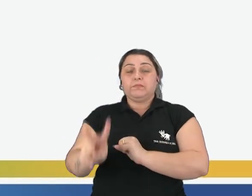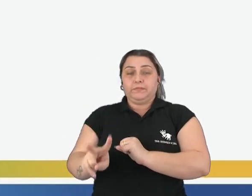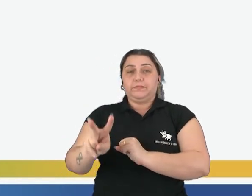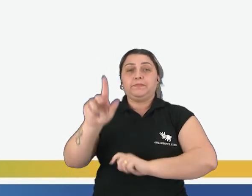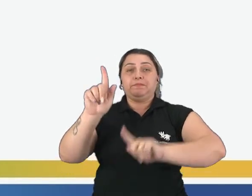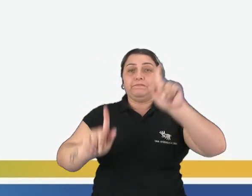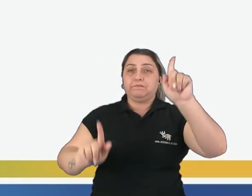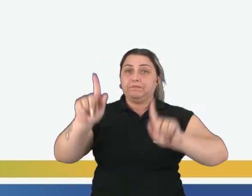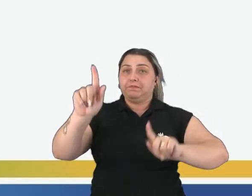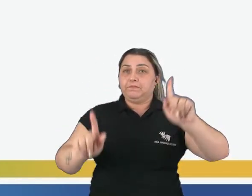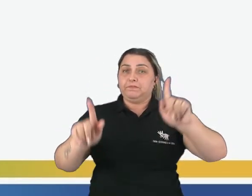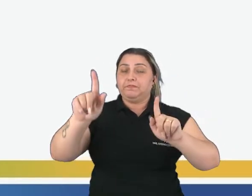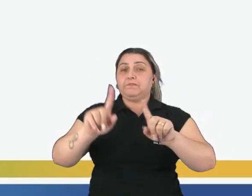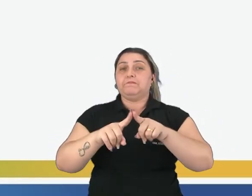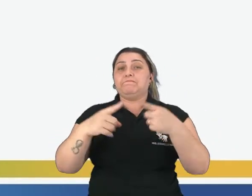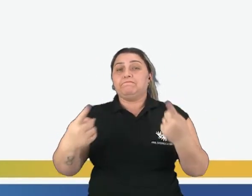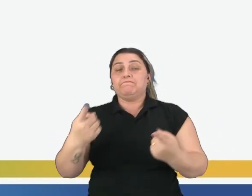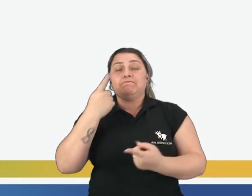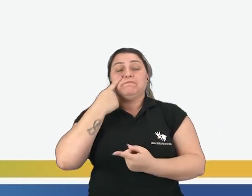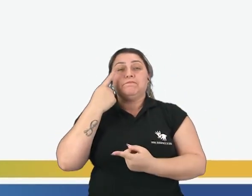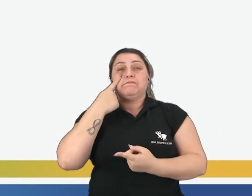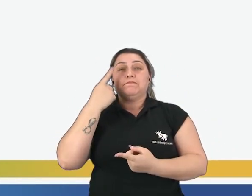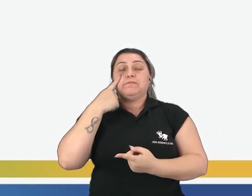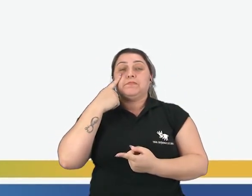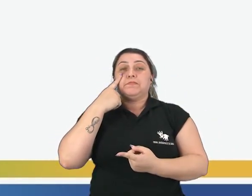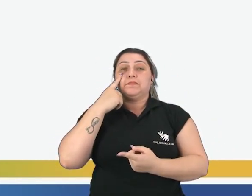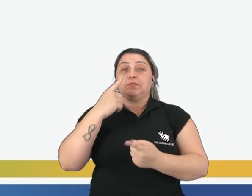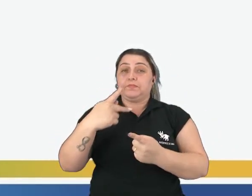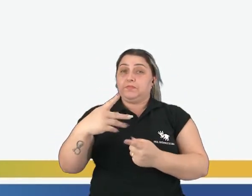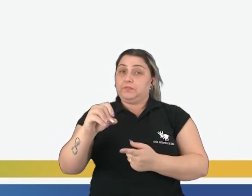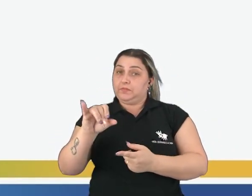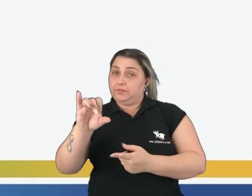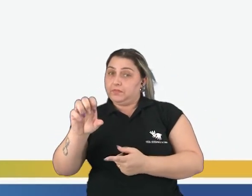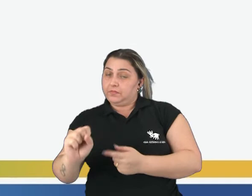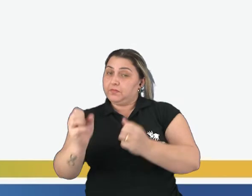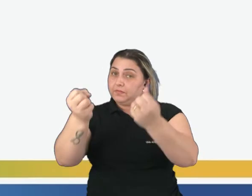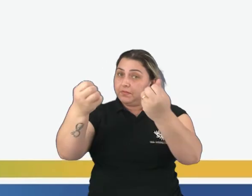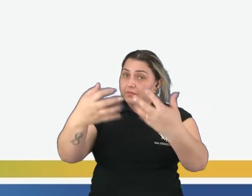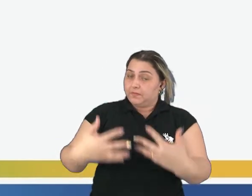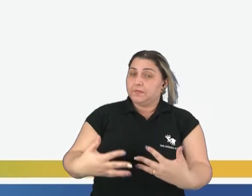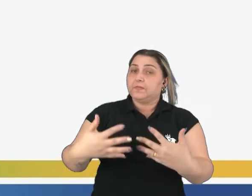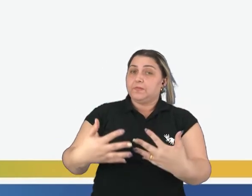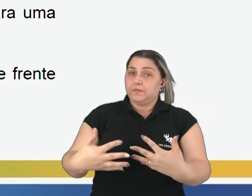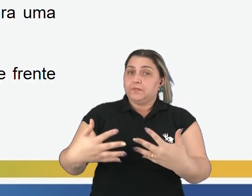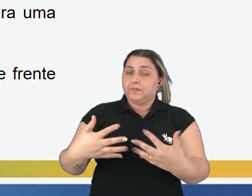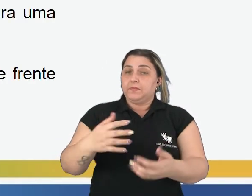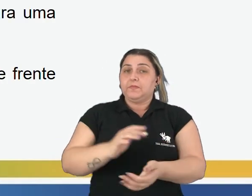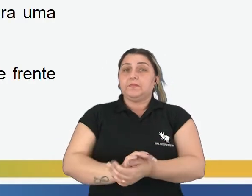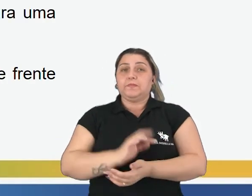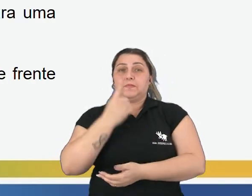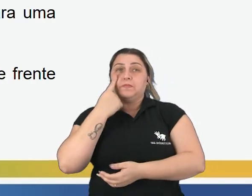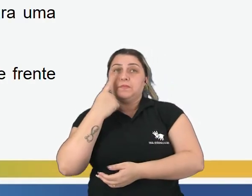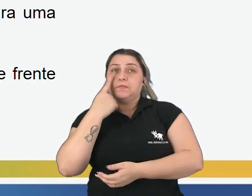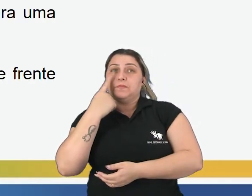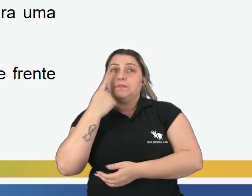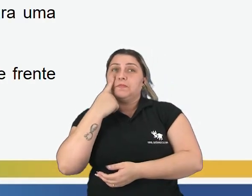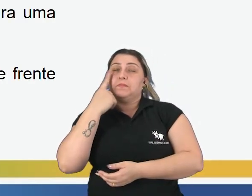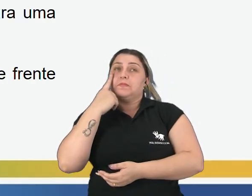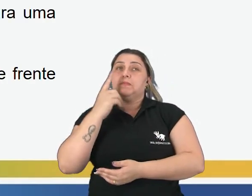o carnaval. Só que, gente, observem que o pois ele está explicando, só que observem